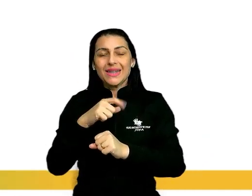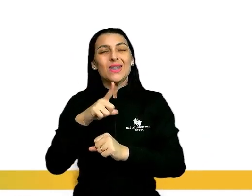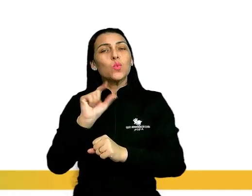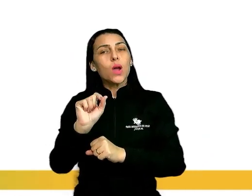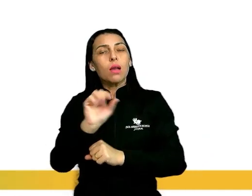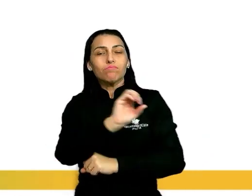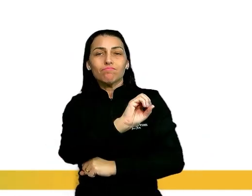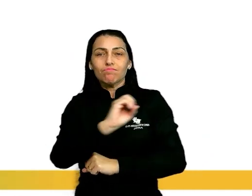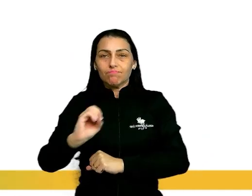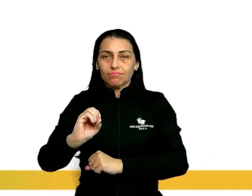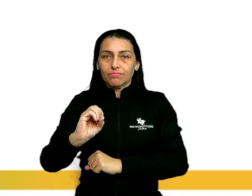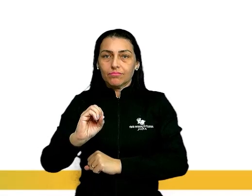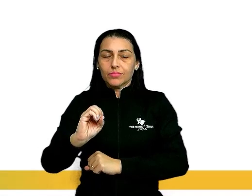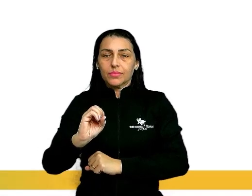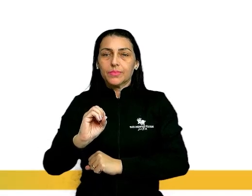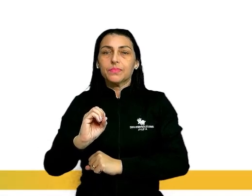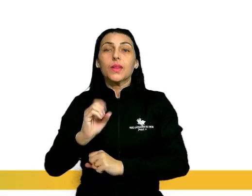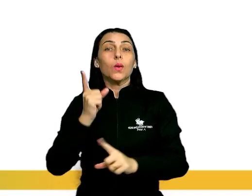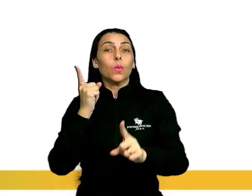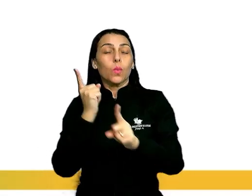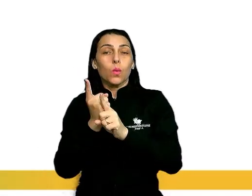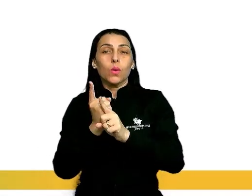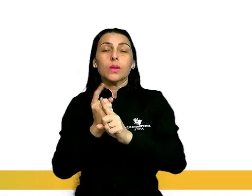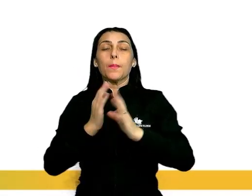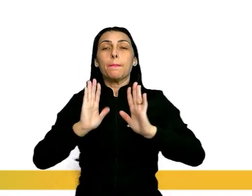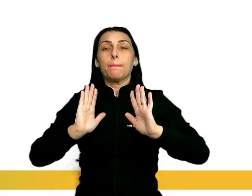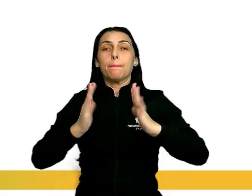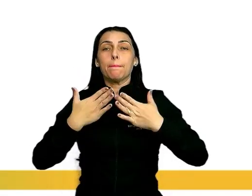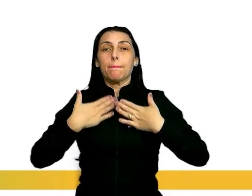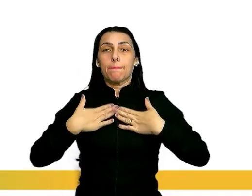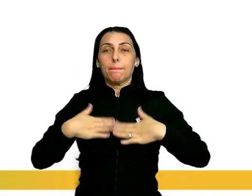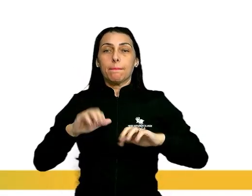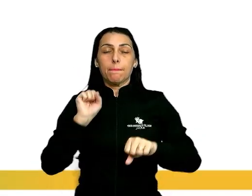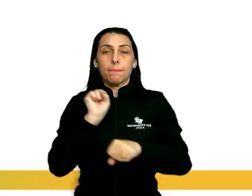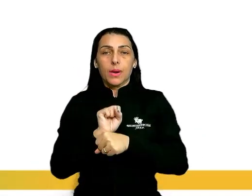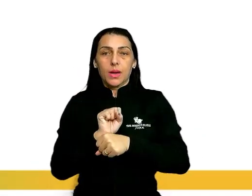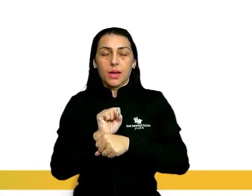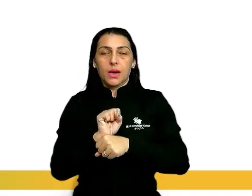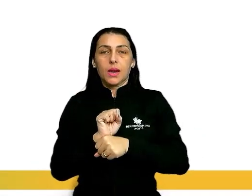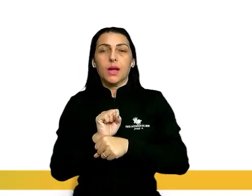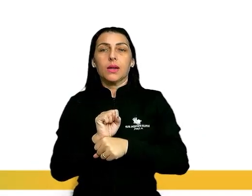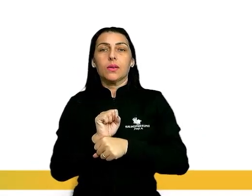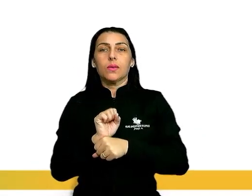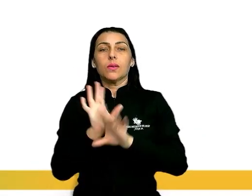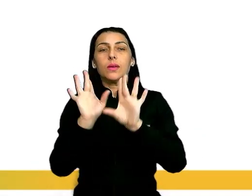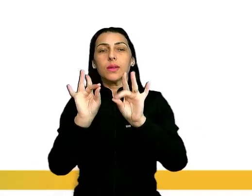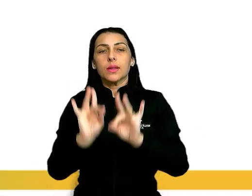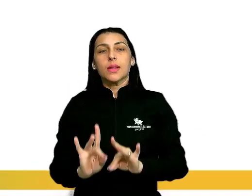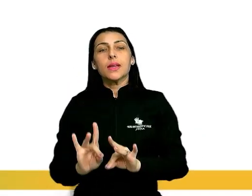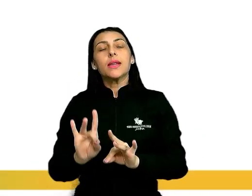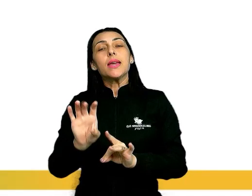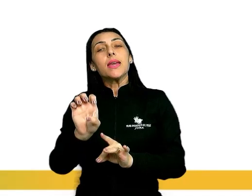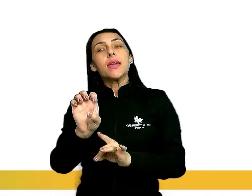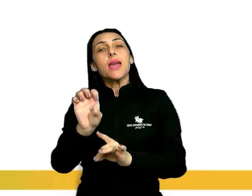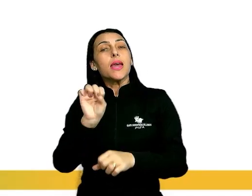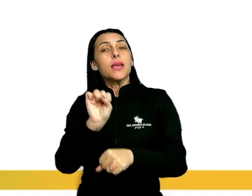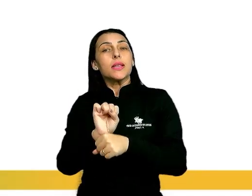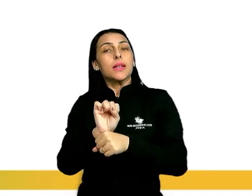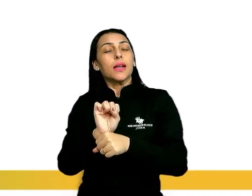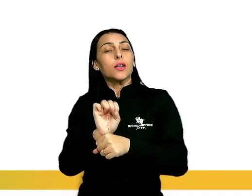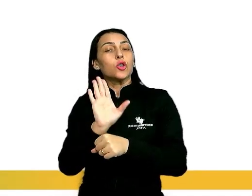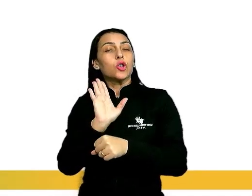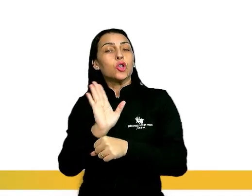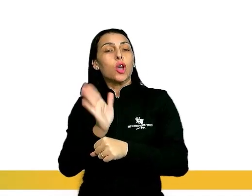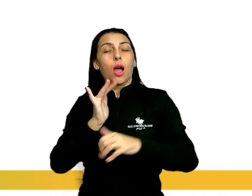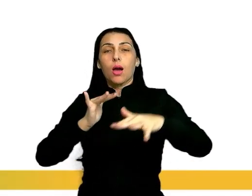nula e quando um corpo encontra-se em repouso o seu equilíbrio pode ser classificado Então como estático já quando